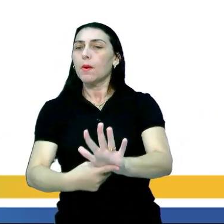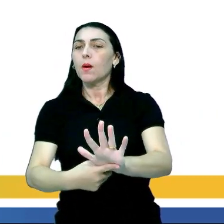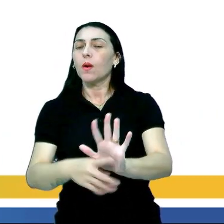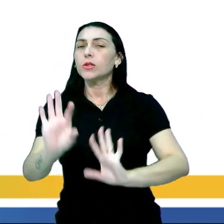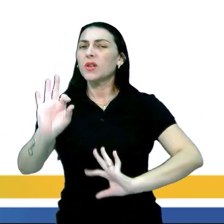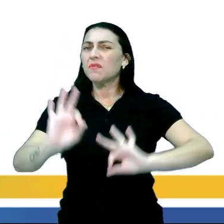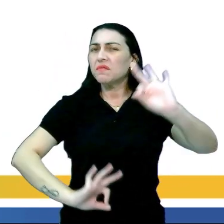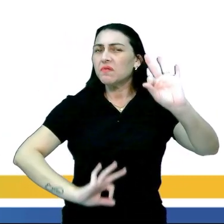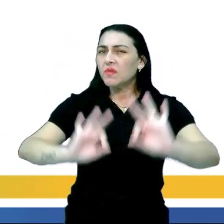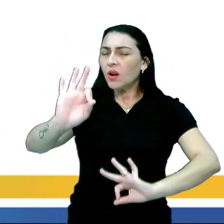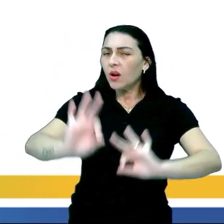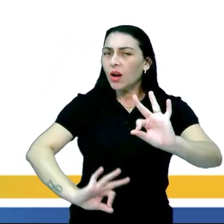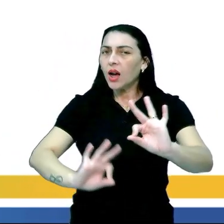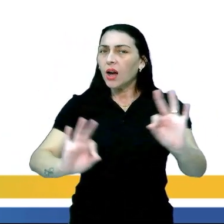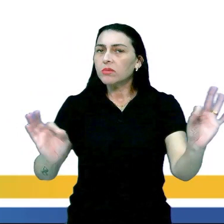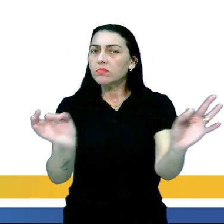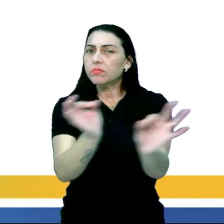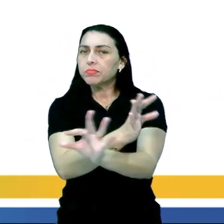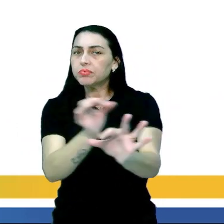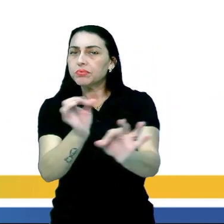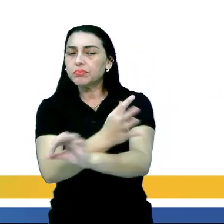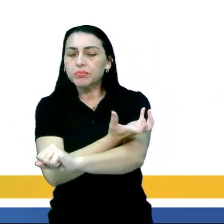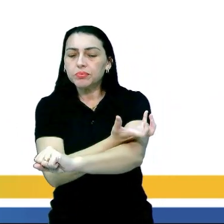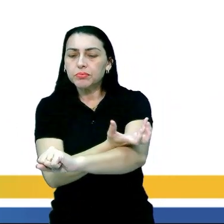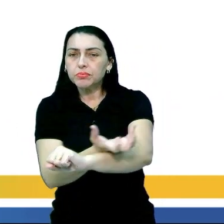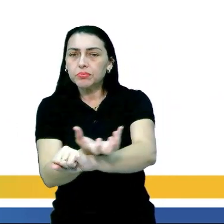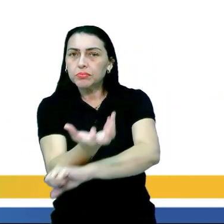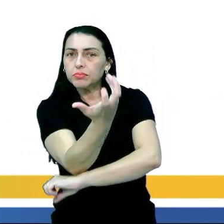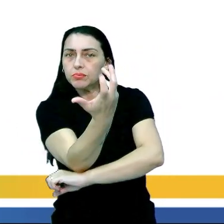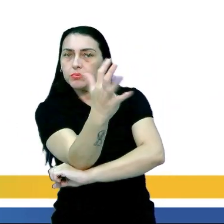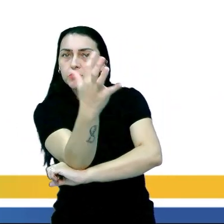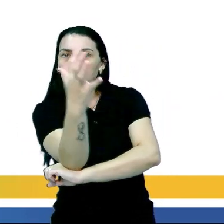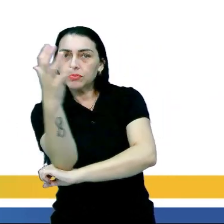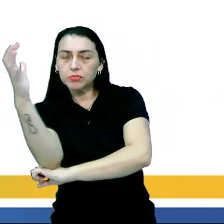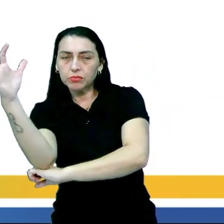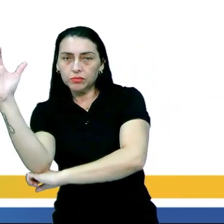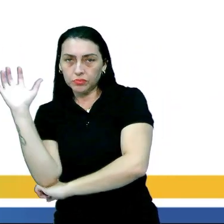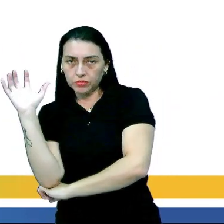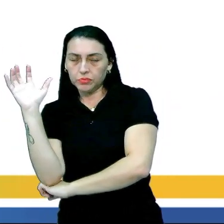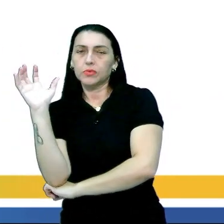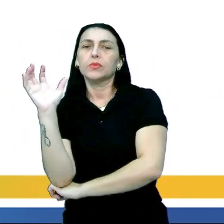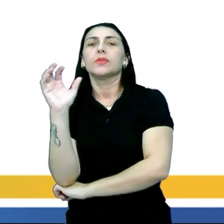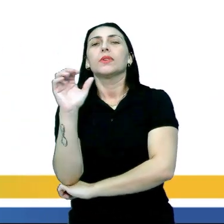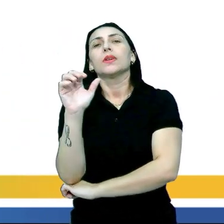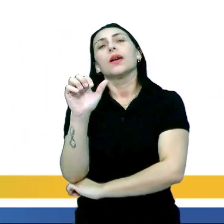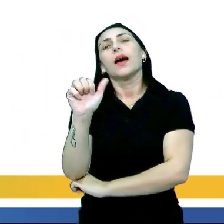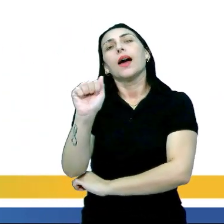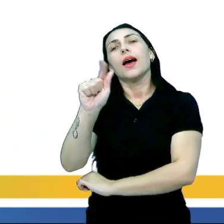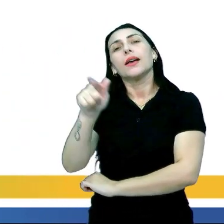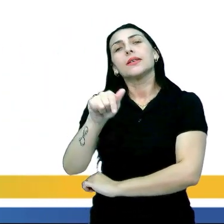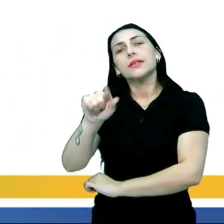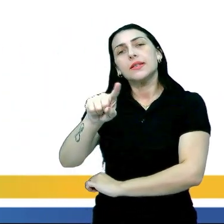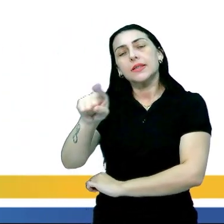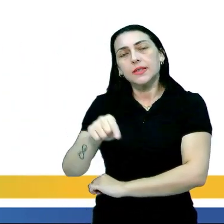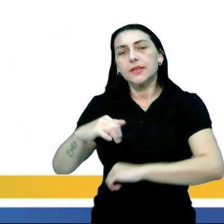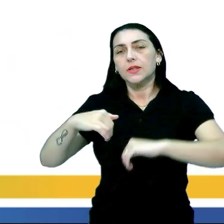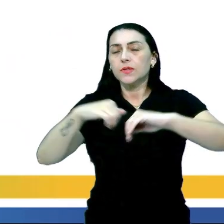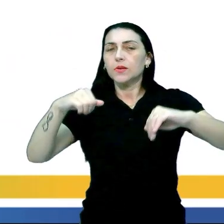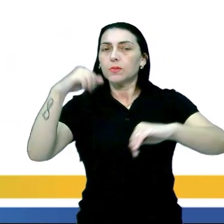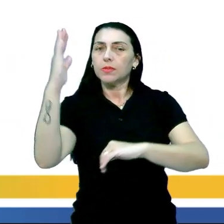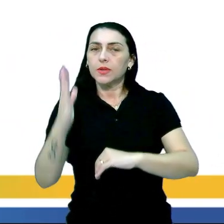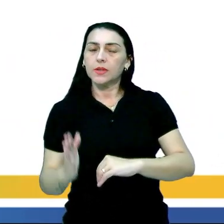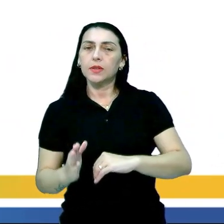Essa característica de faixa de transição foi dada por Aziz Nassib Abissaber quando ele dividiu o Brasil